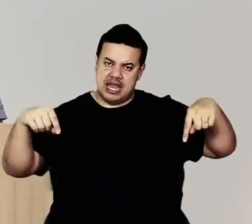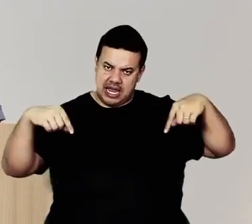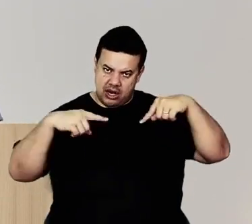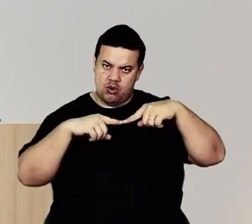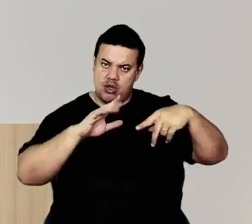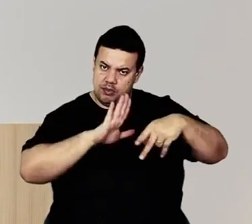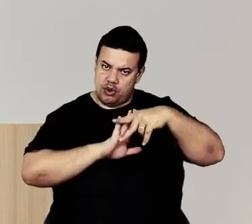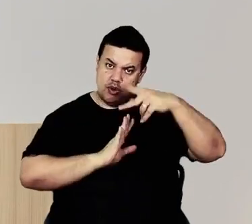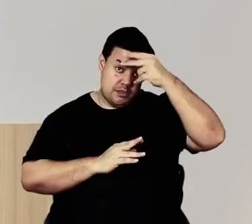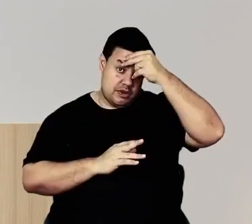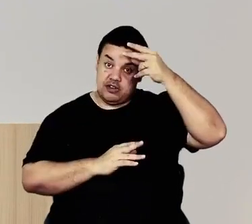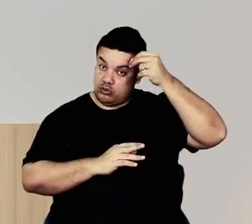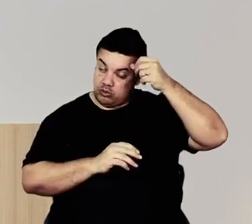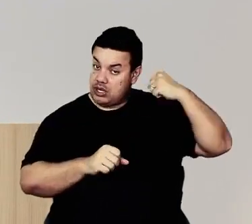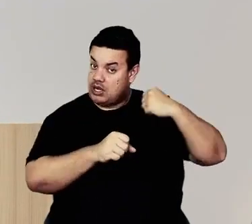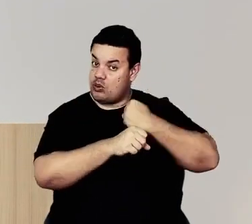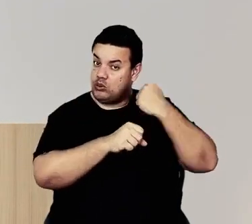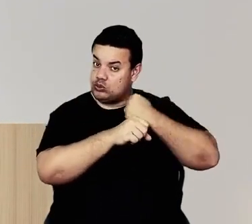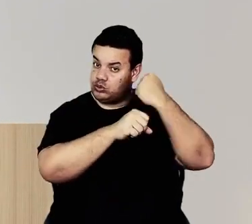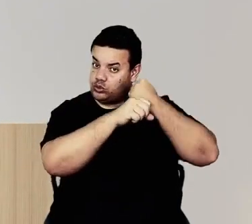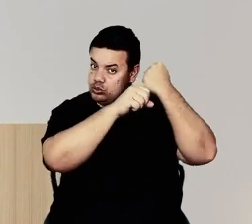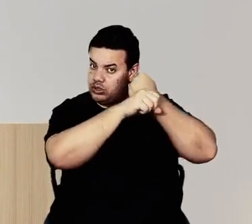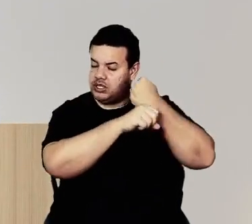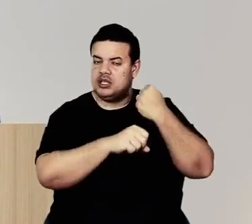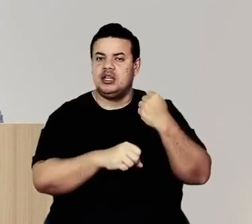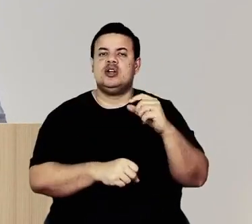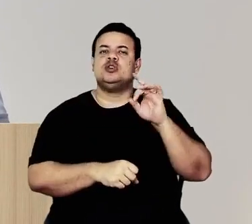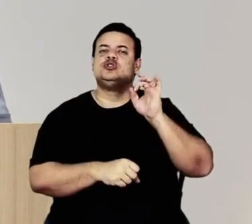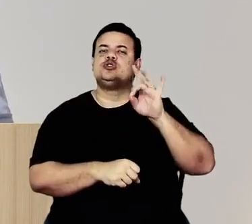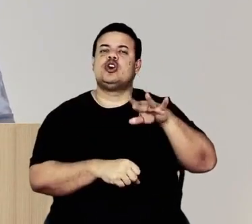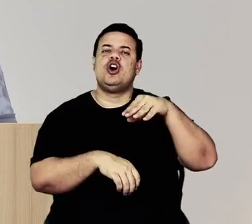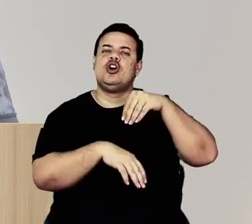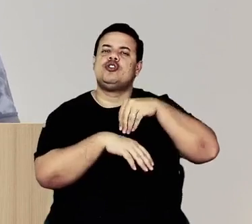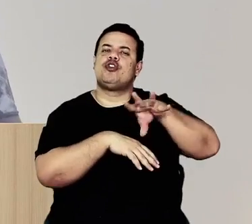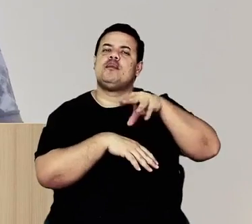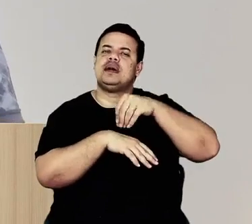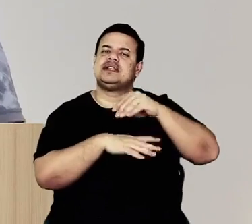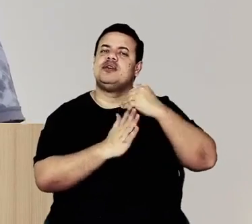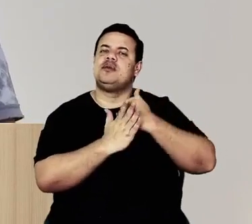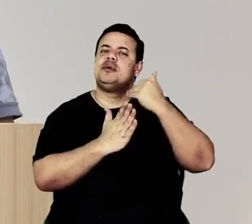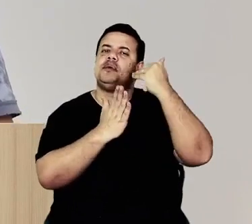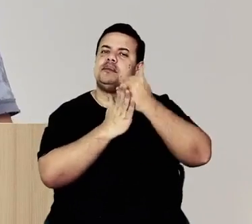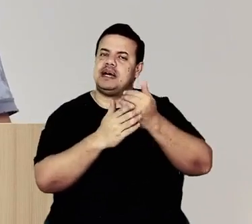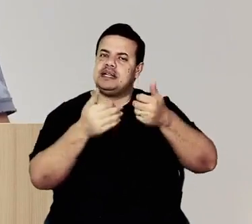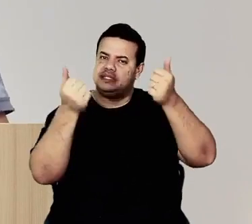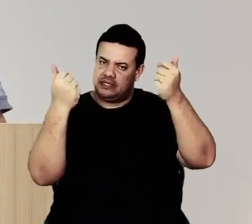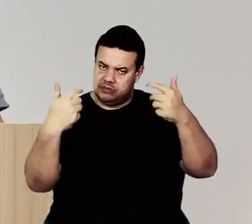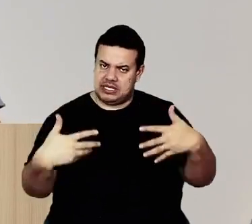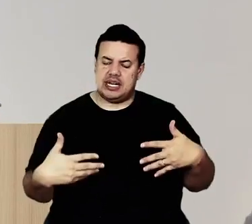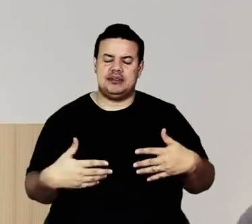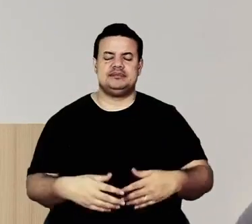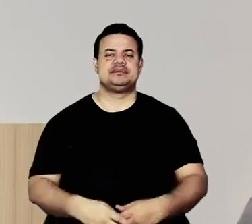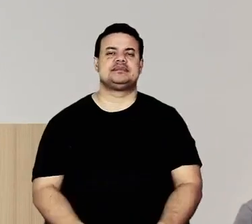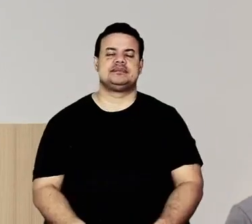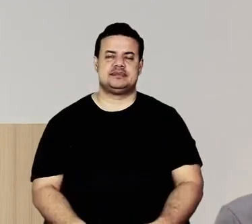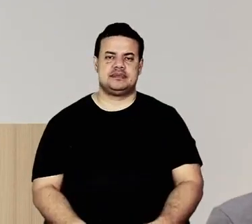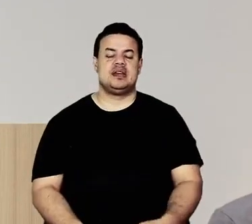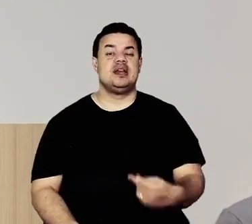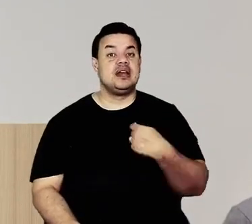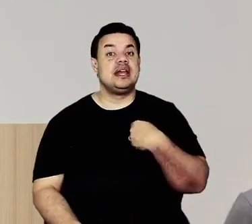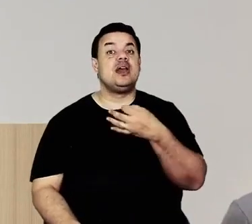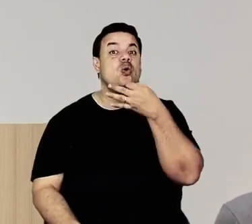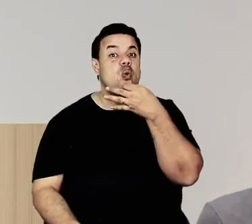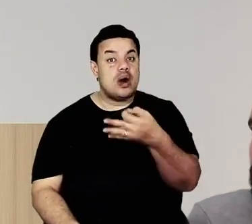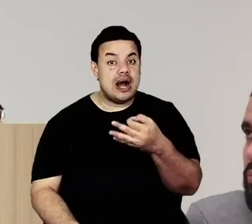então é só para deixar um pouco mais de informação sobre isso daí eu acho que todos os os nobres